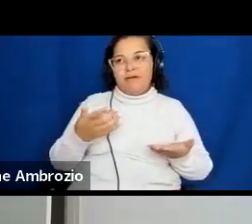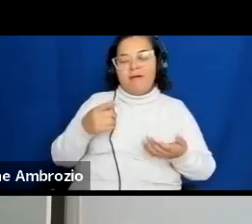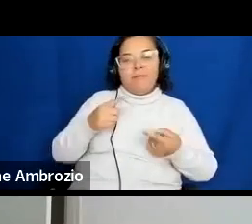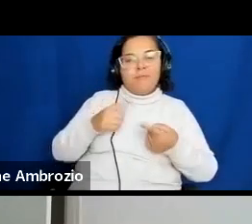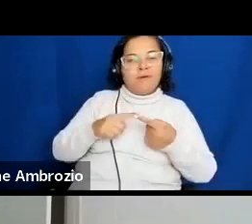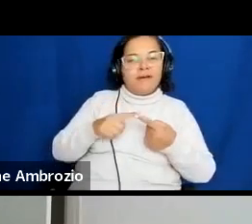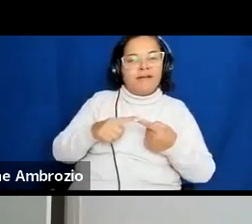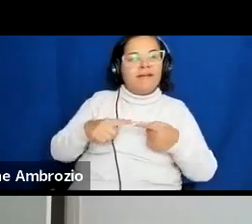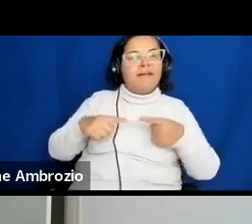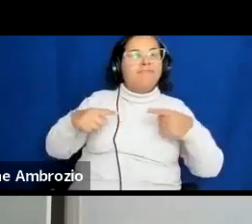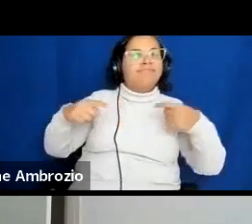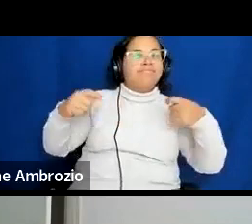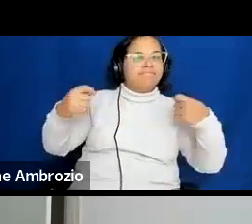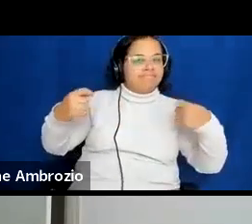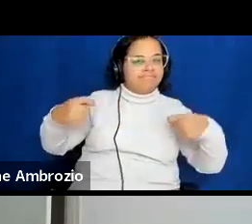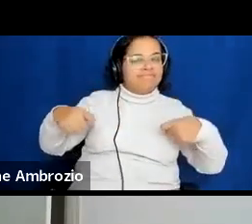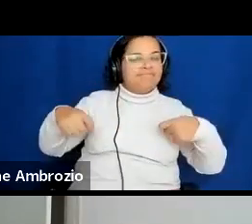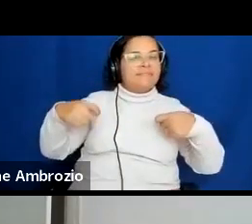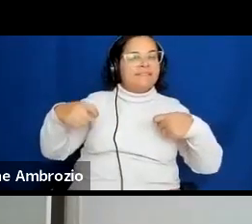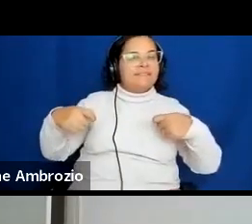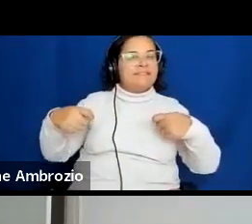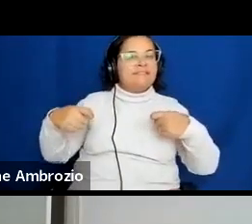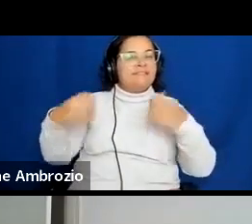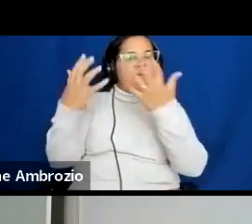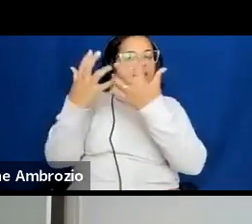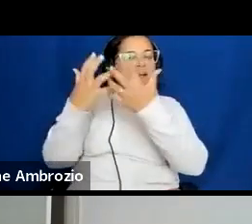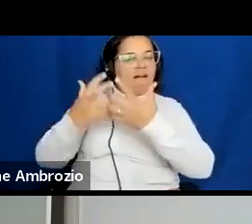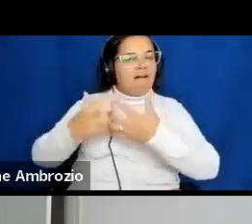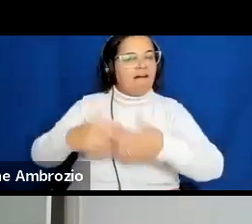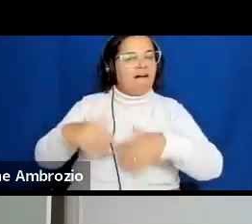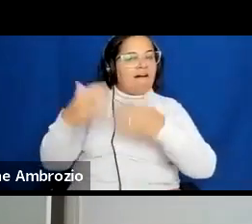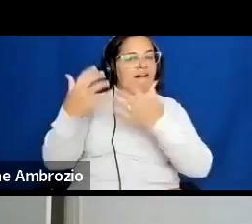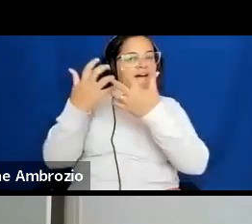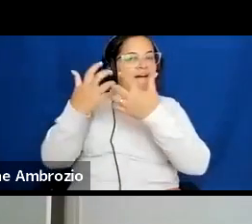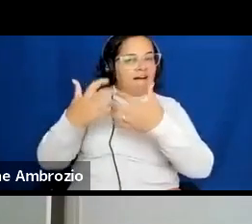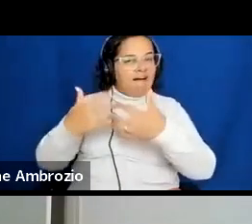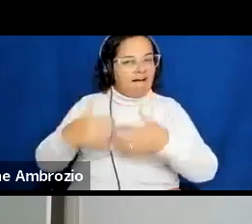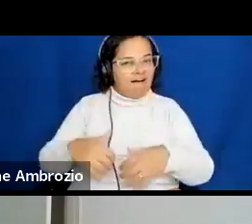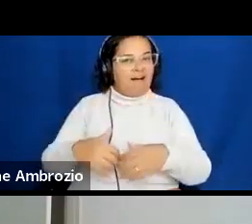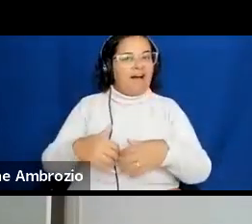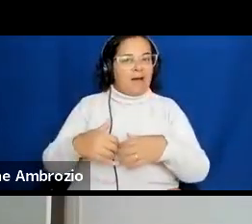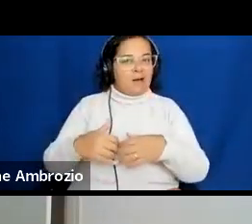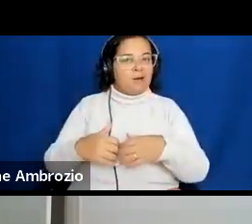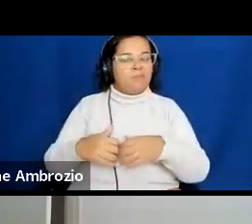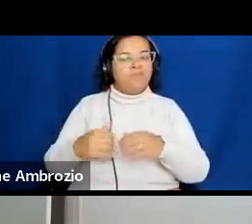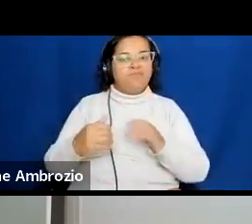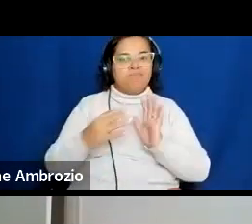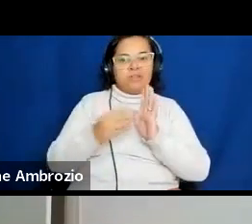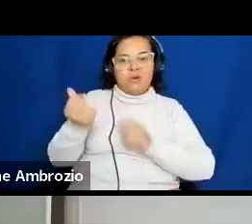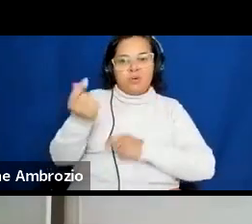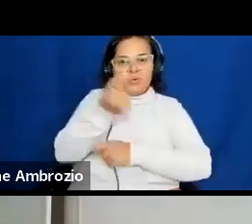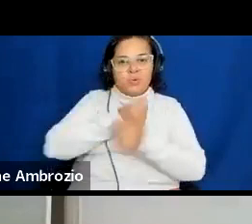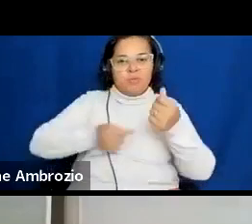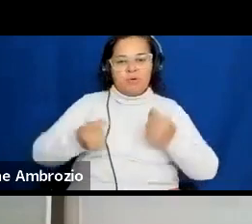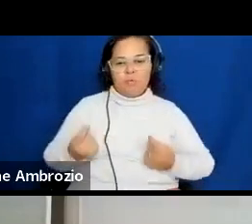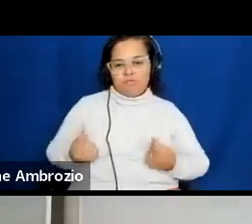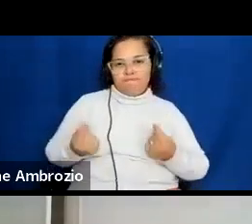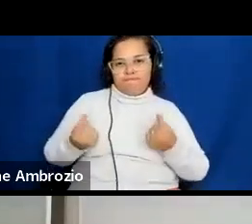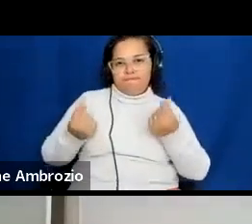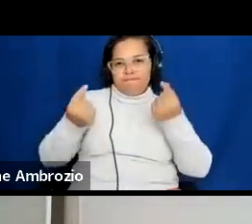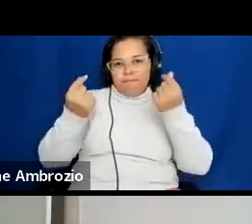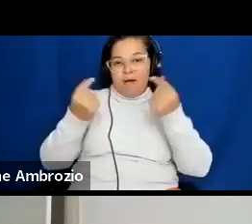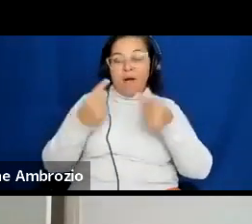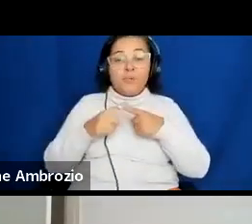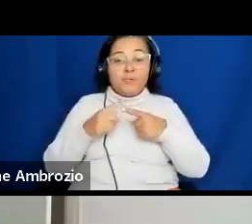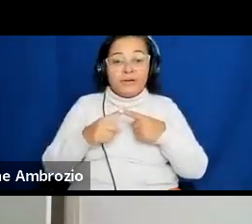agir fazendo funcionar o modelo econômico capitalista, porque ela forma mão de obra barata, né?